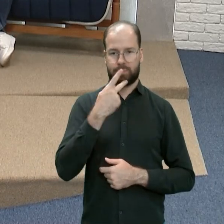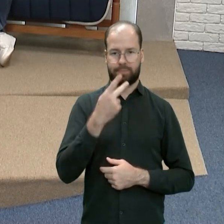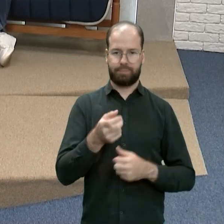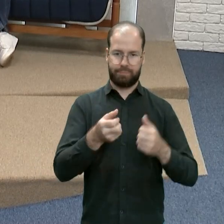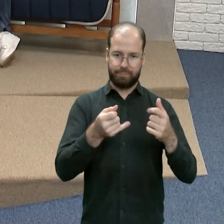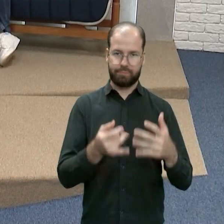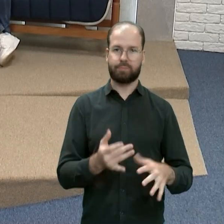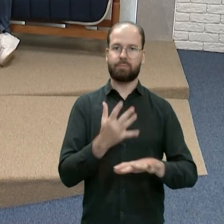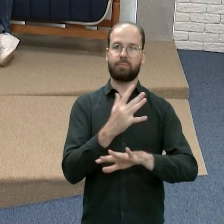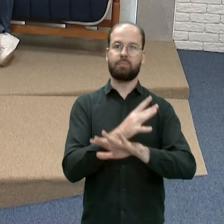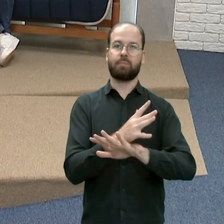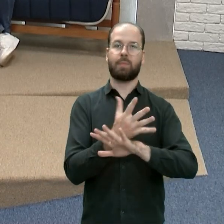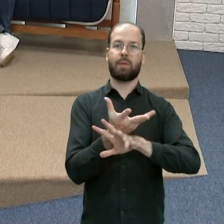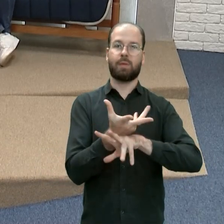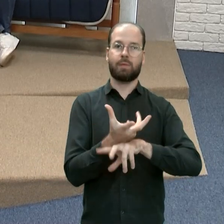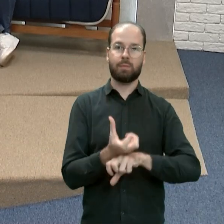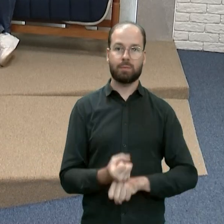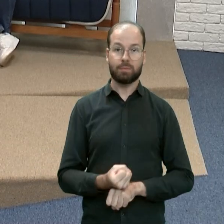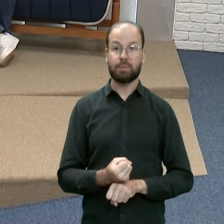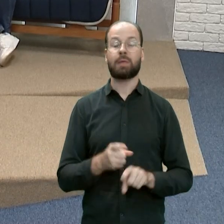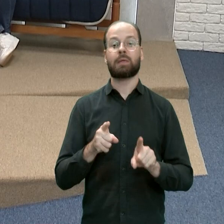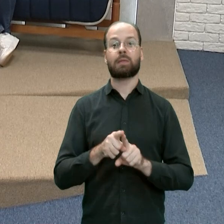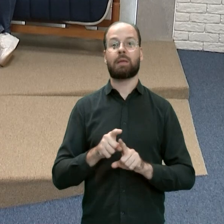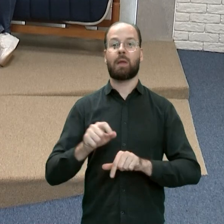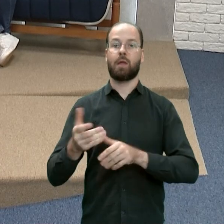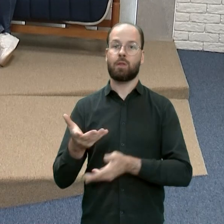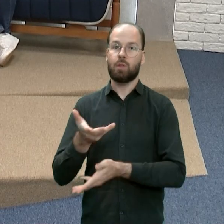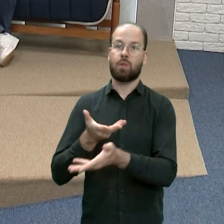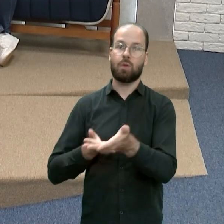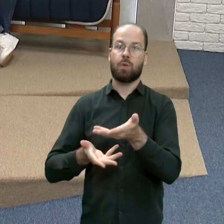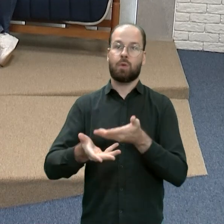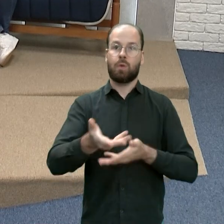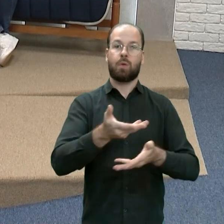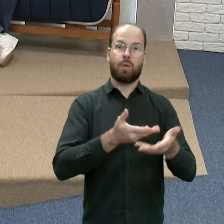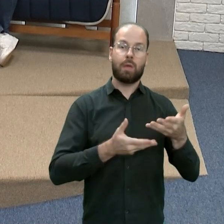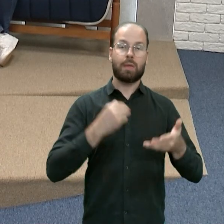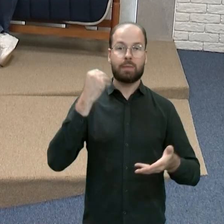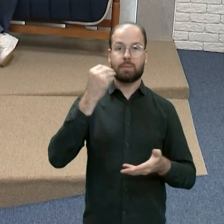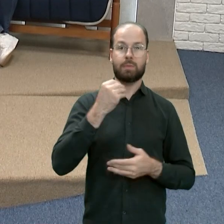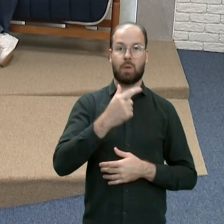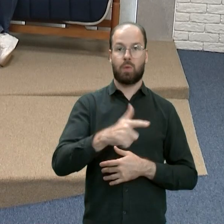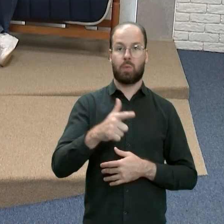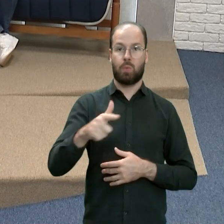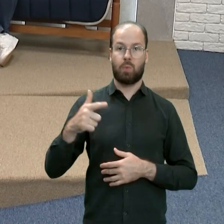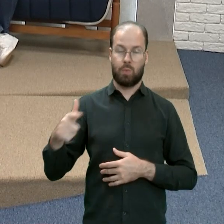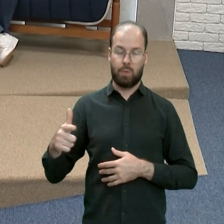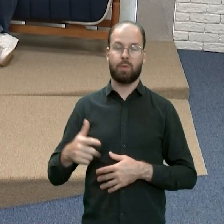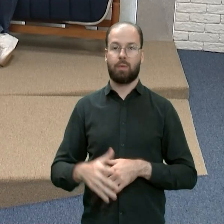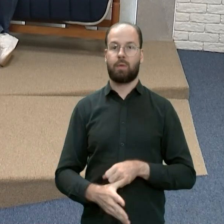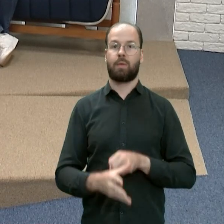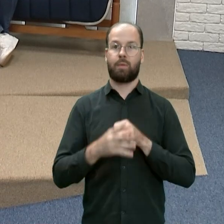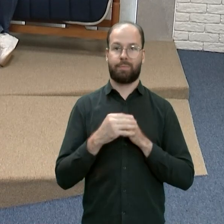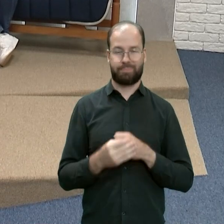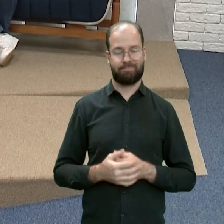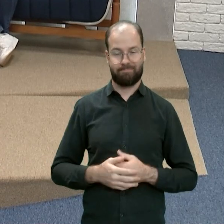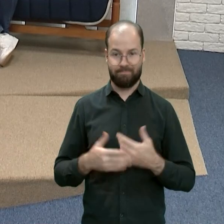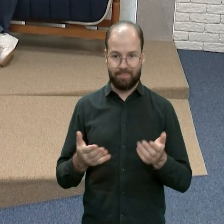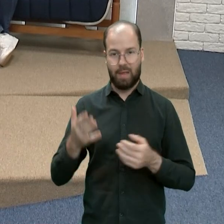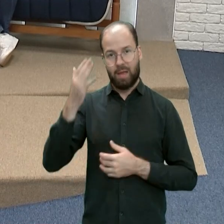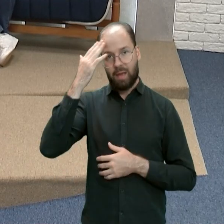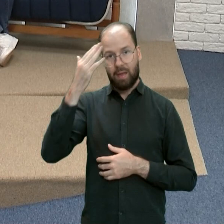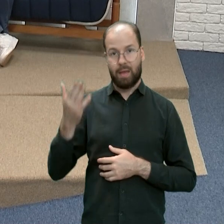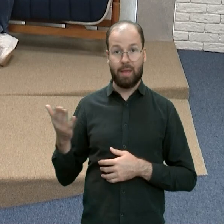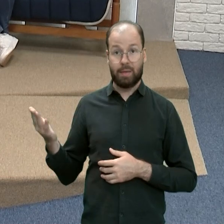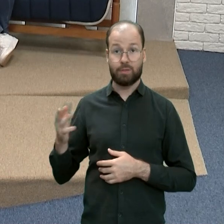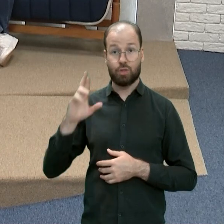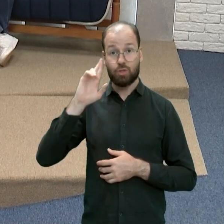e dessa troca de conhecimento entre todas as áreas, né? Que vai trazendo esse conhecimento. Quero aqui agradecer ao